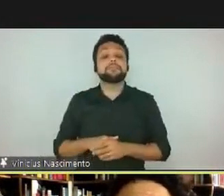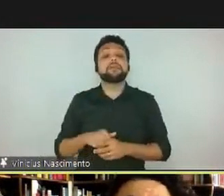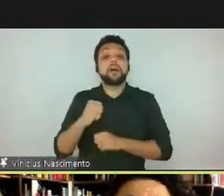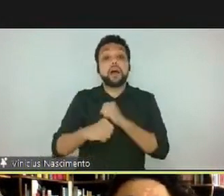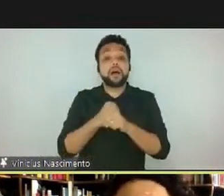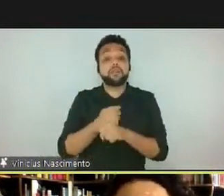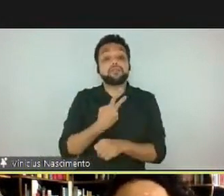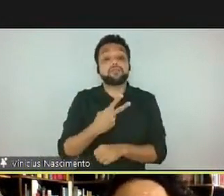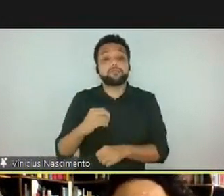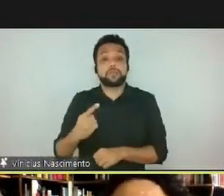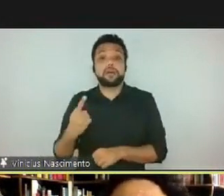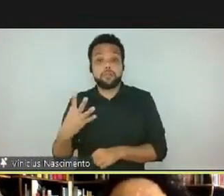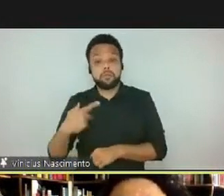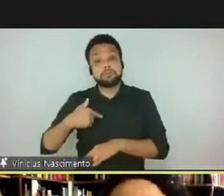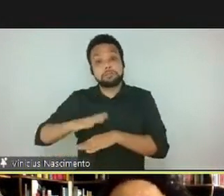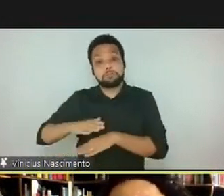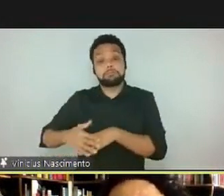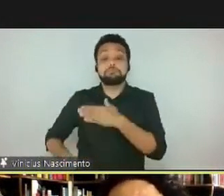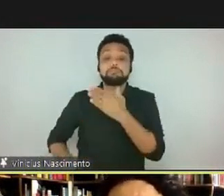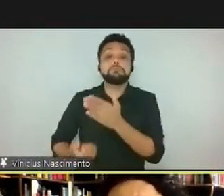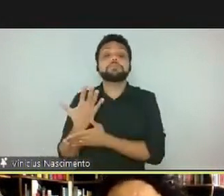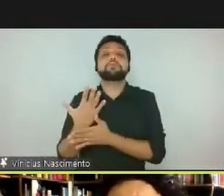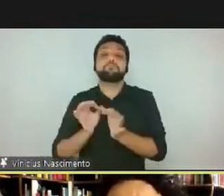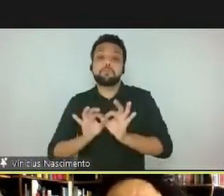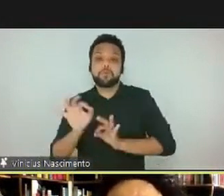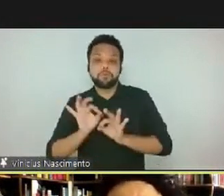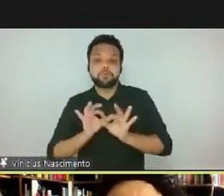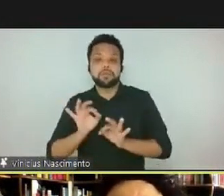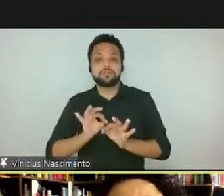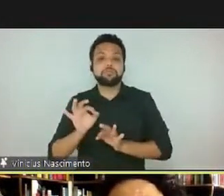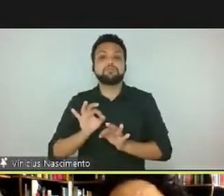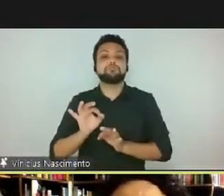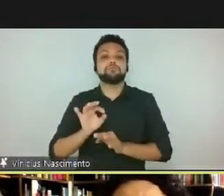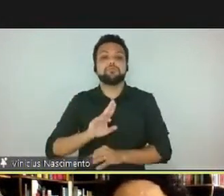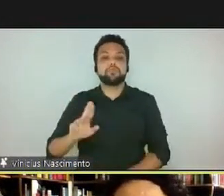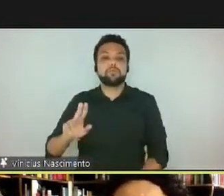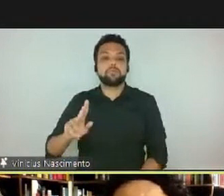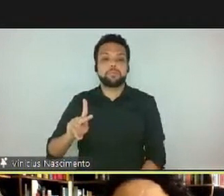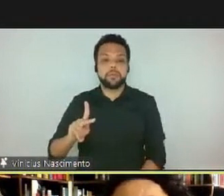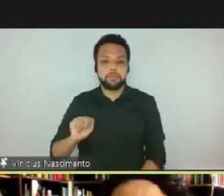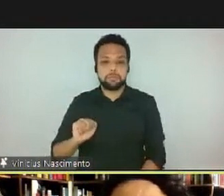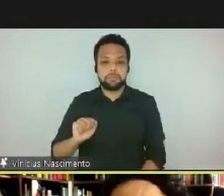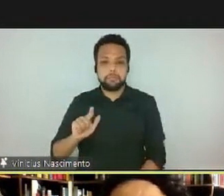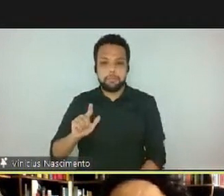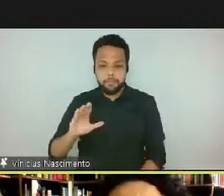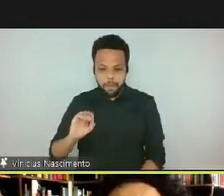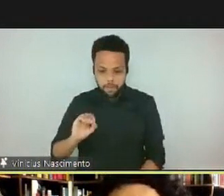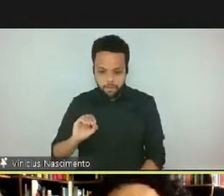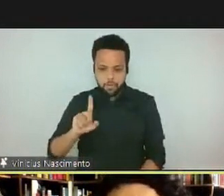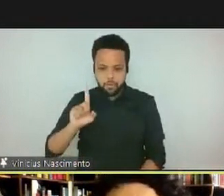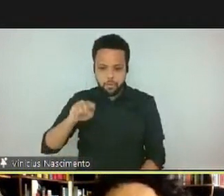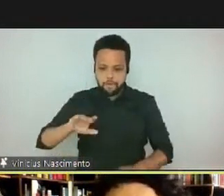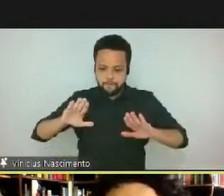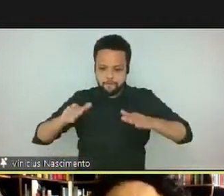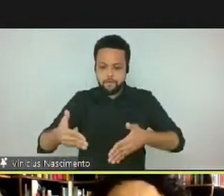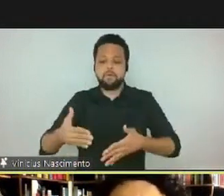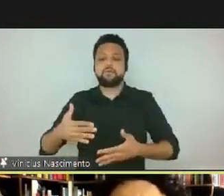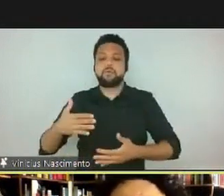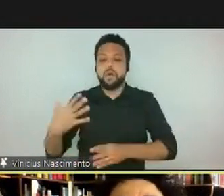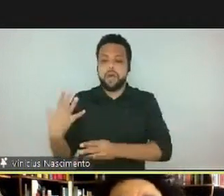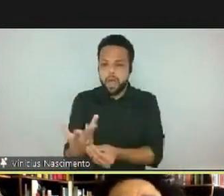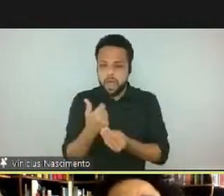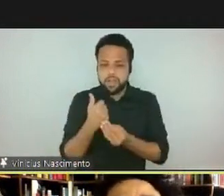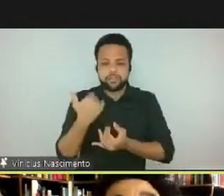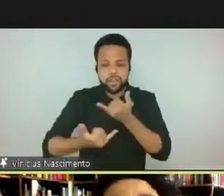então dirijo o projeto Palco, que é projeto para arte, lazer, cultura e orientação. É um